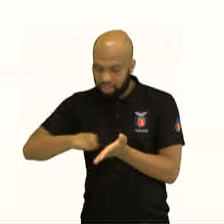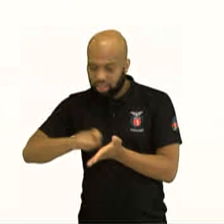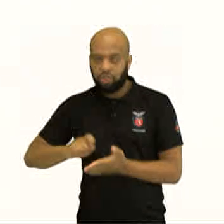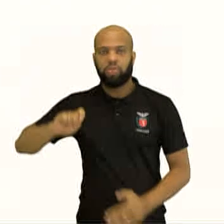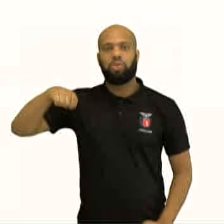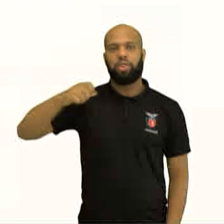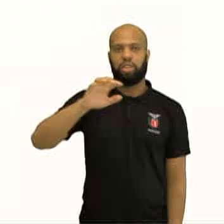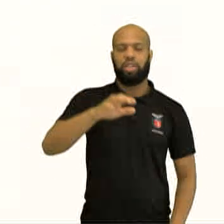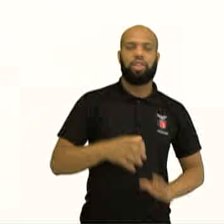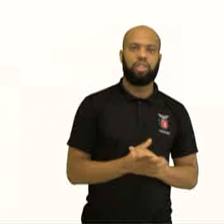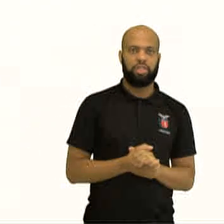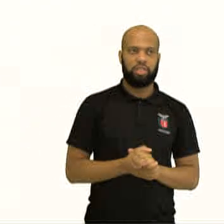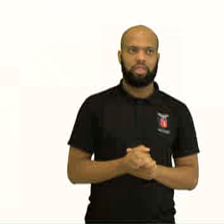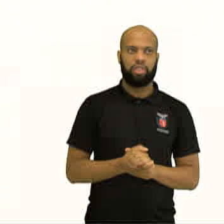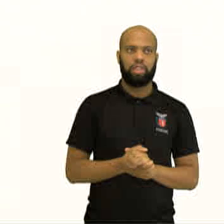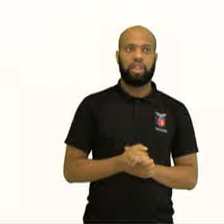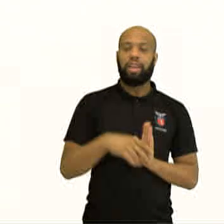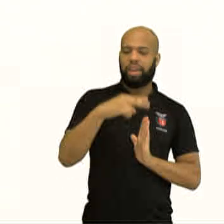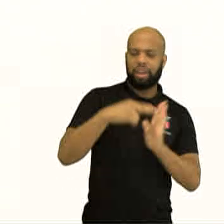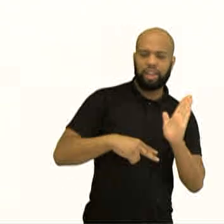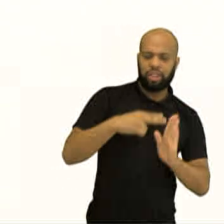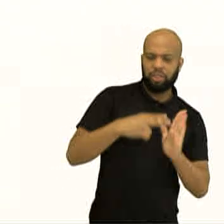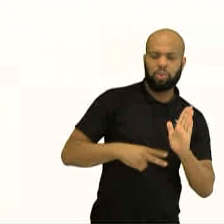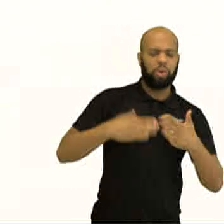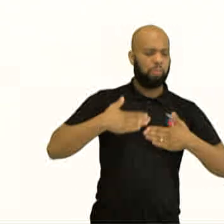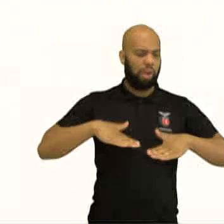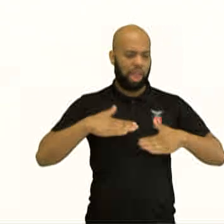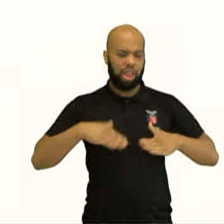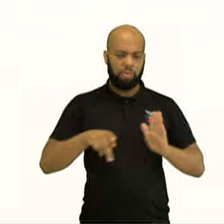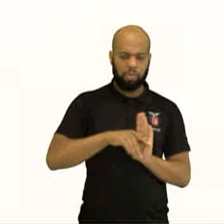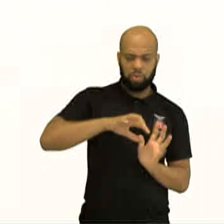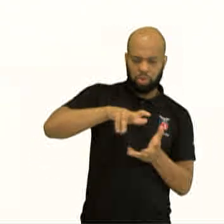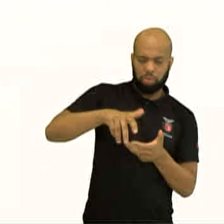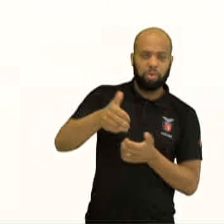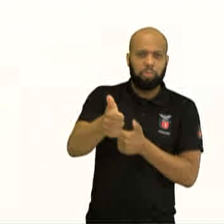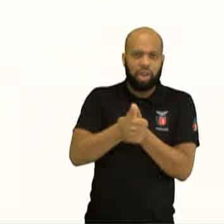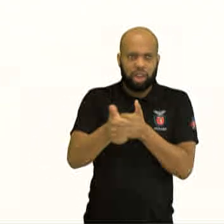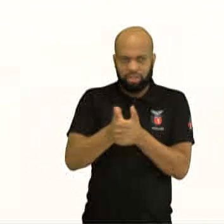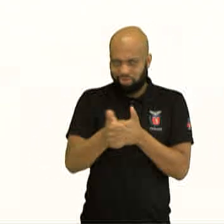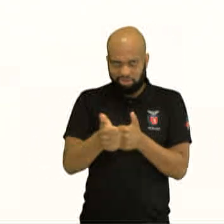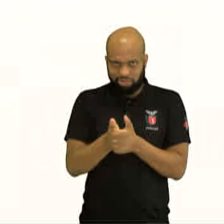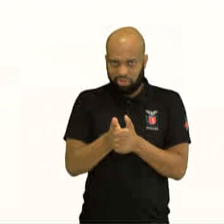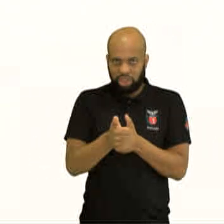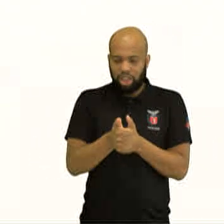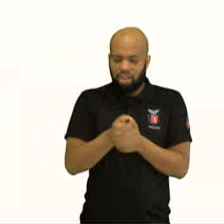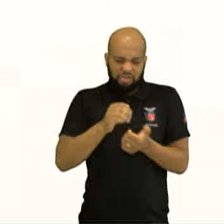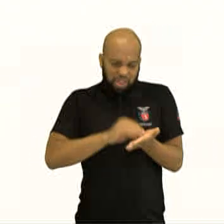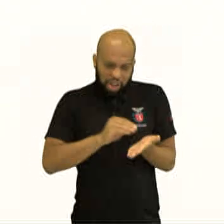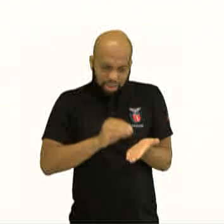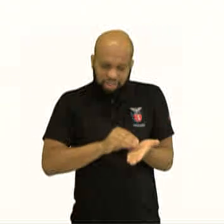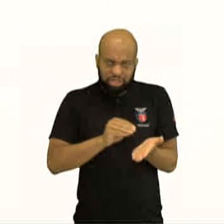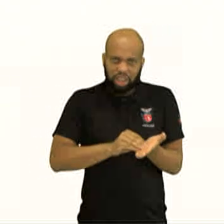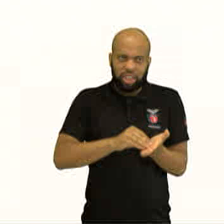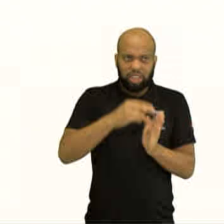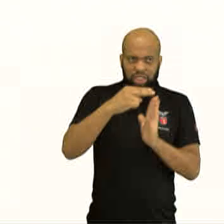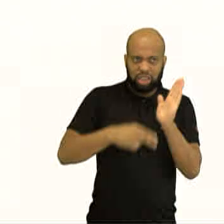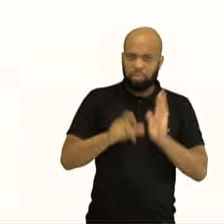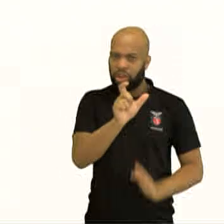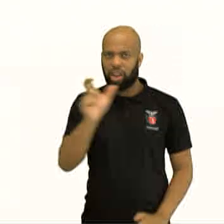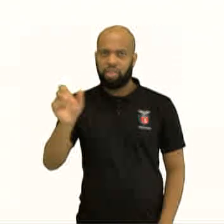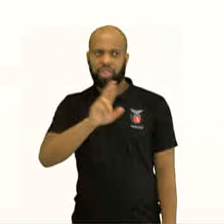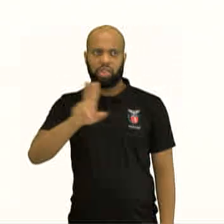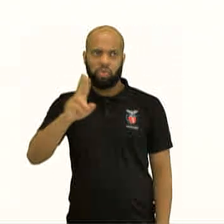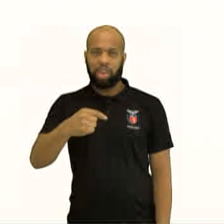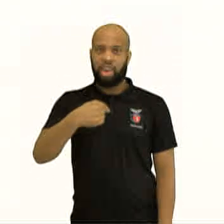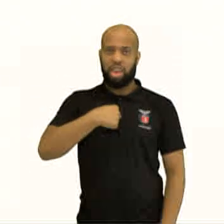ela. Leitora tão plena do mundo ao seu redor, nunca parecer sentir falta de ler palavras. Era